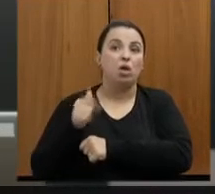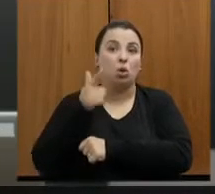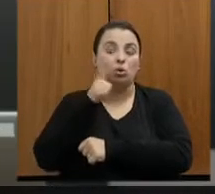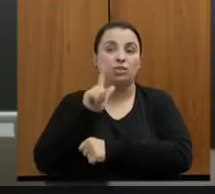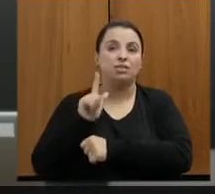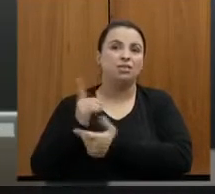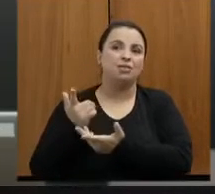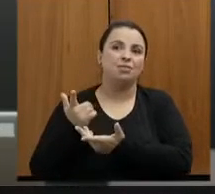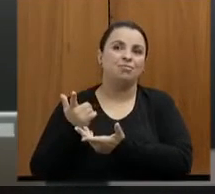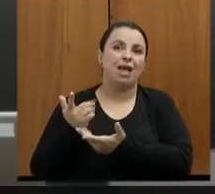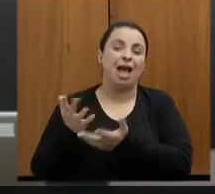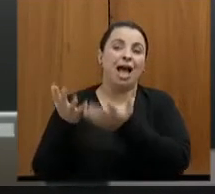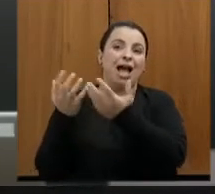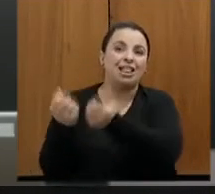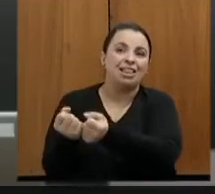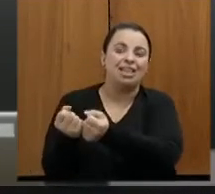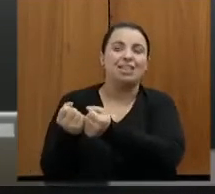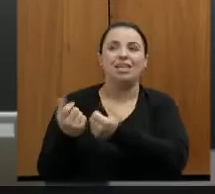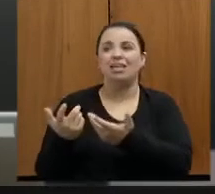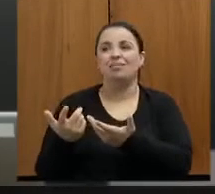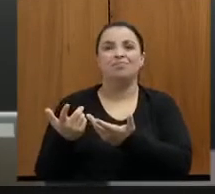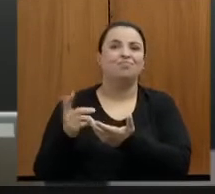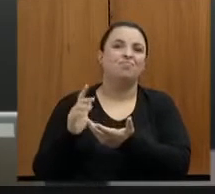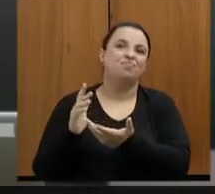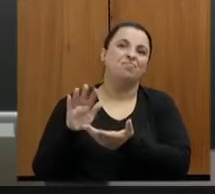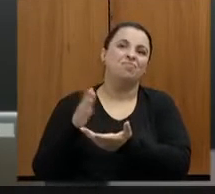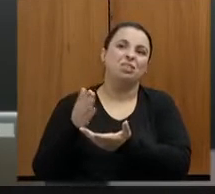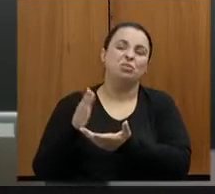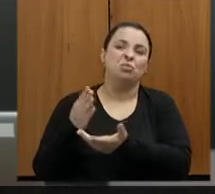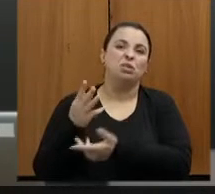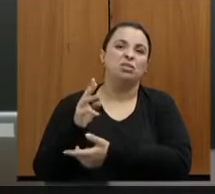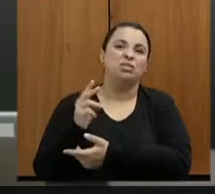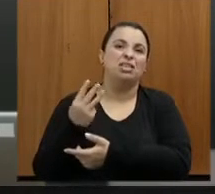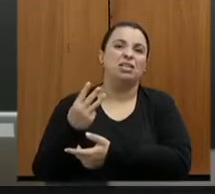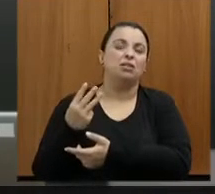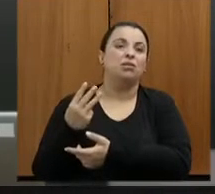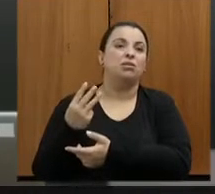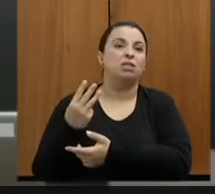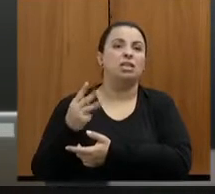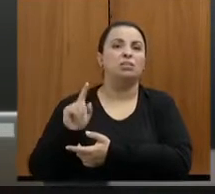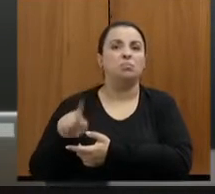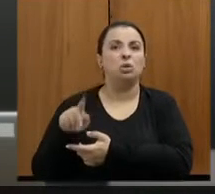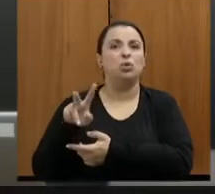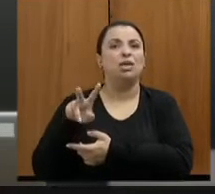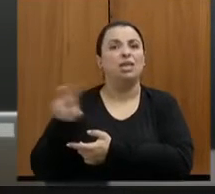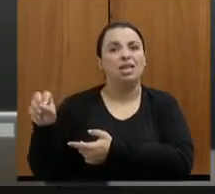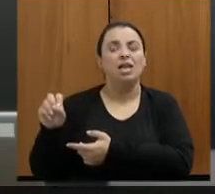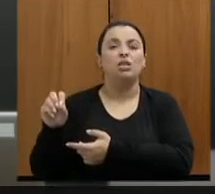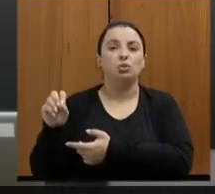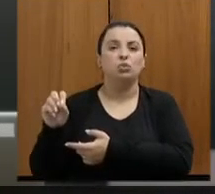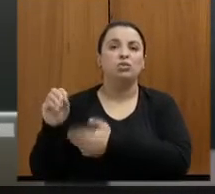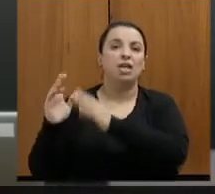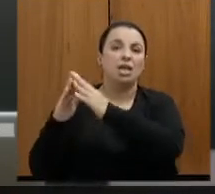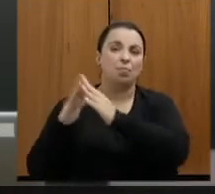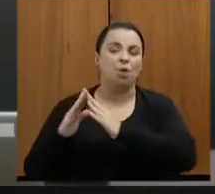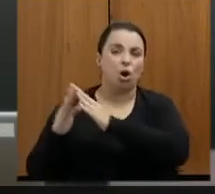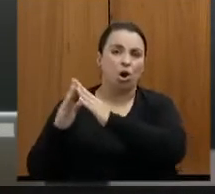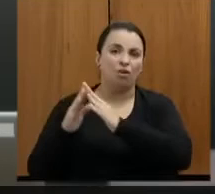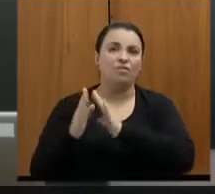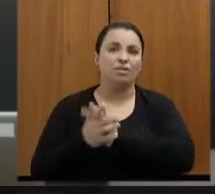também temos aí 3.500 imóveis já sendo atendidos no ano de